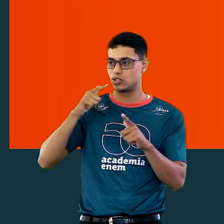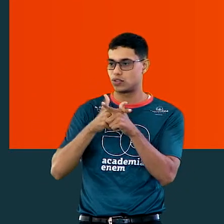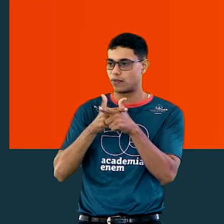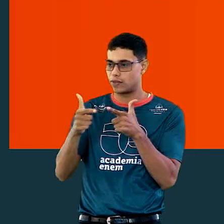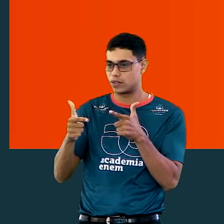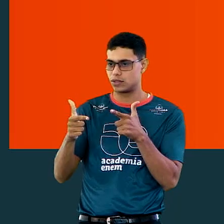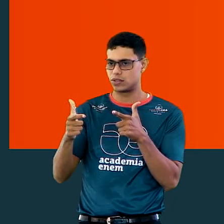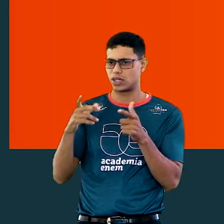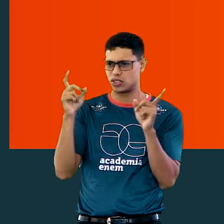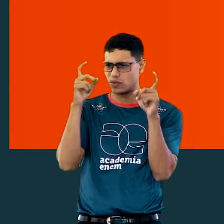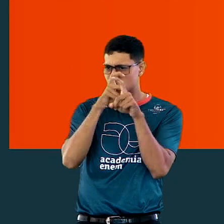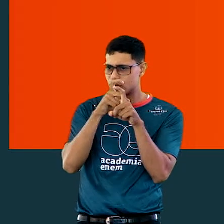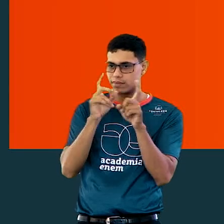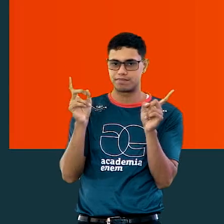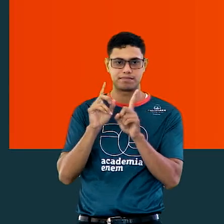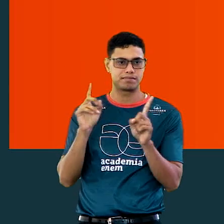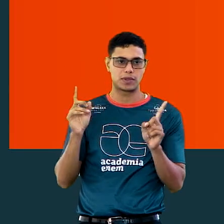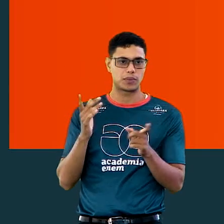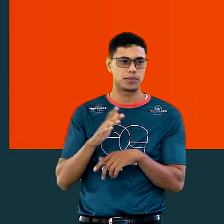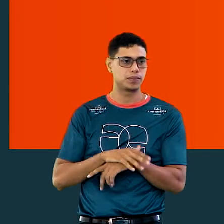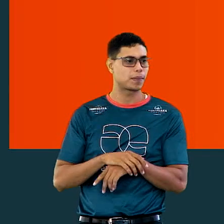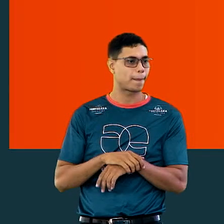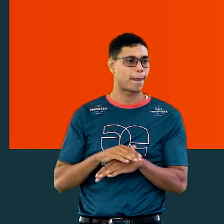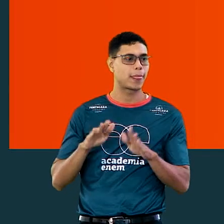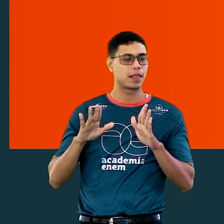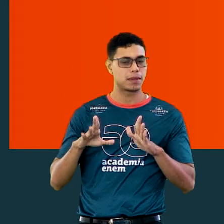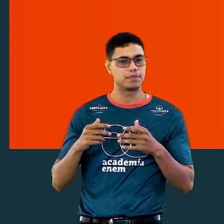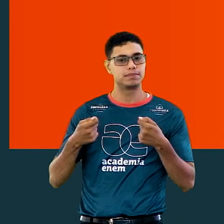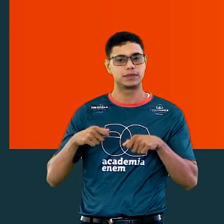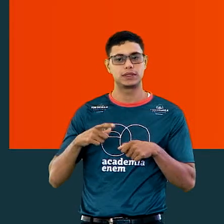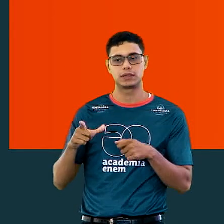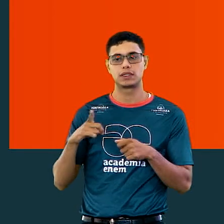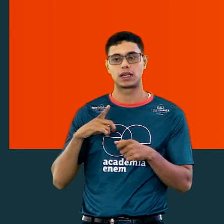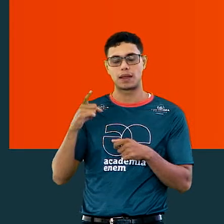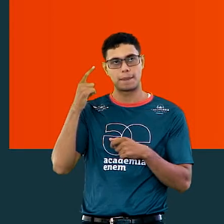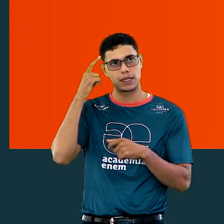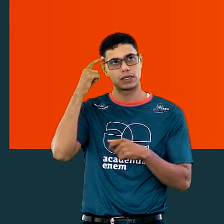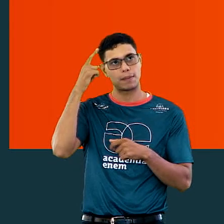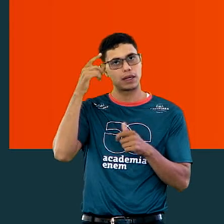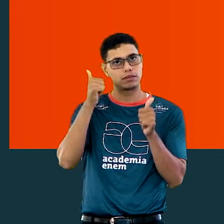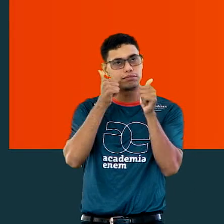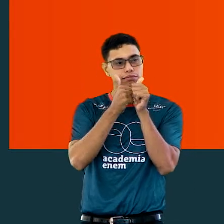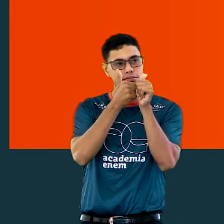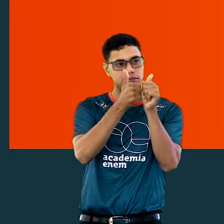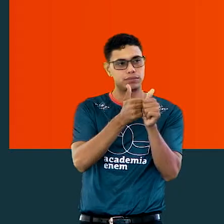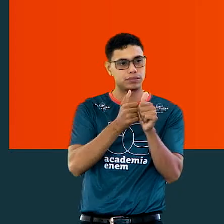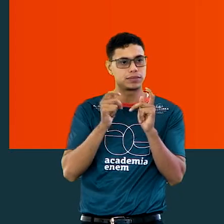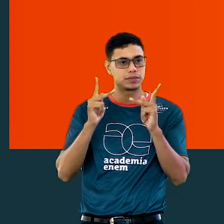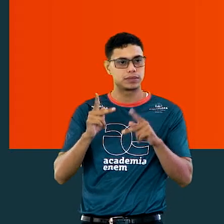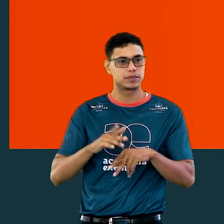Isso é complicado, galera? Não é, mas temos que ter uma linha de pensamento. Tá certo? Vamos lá.